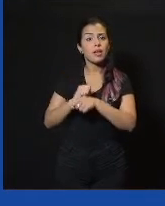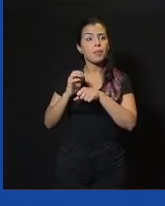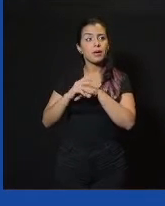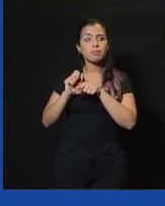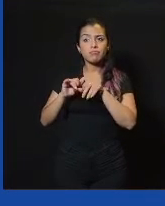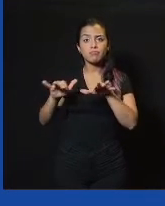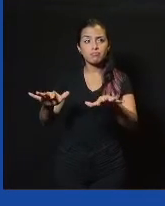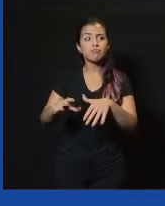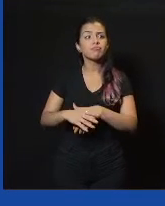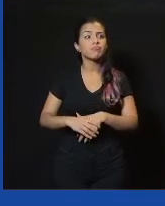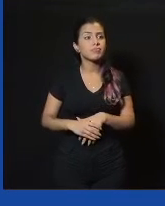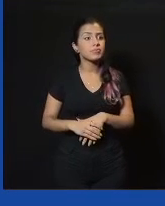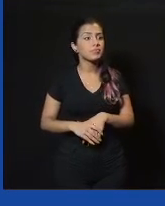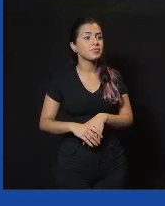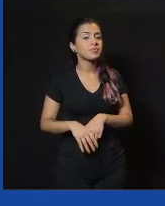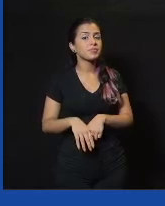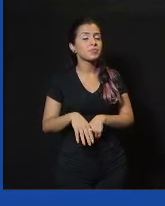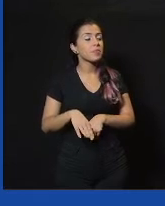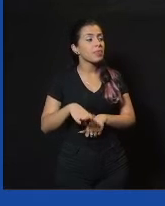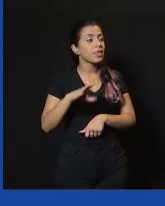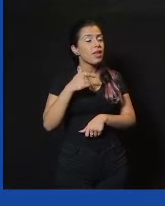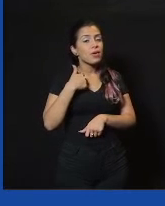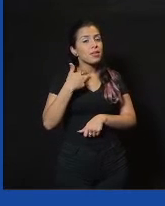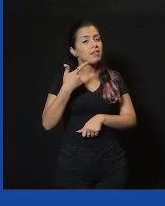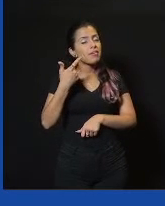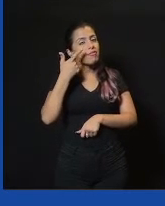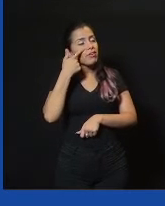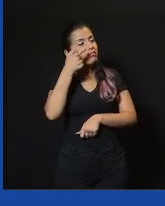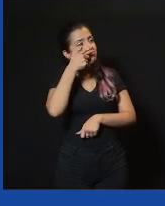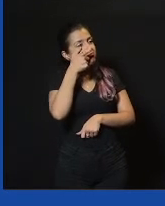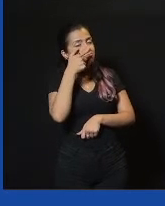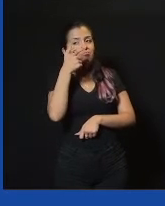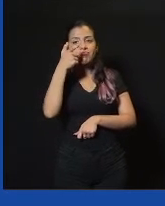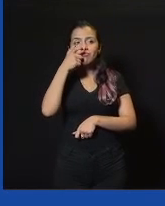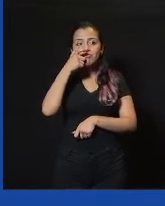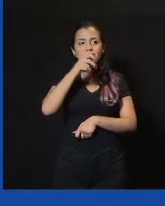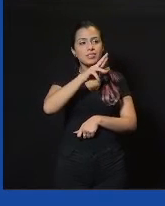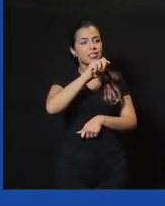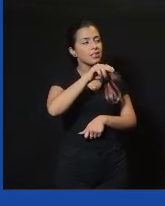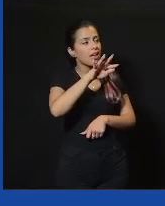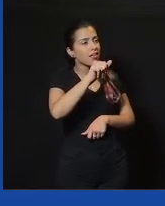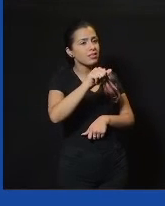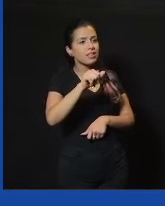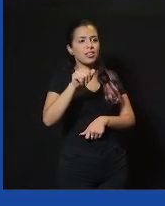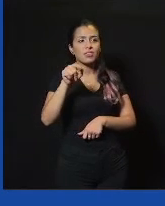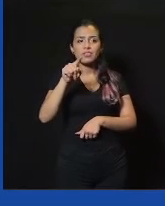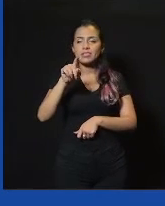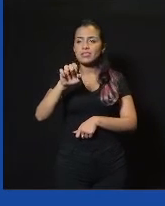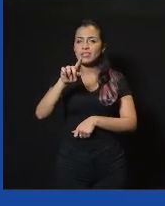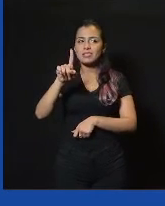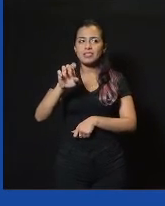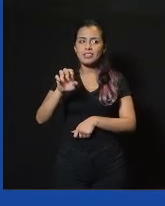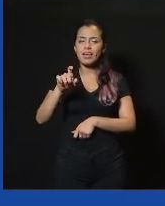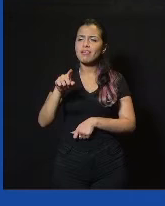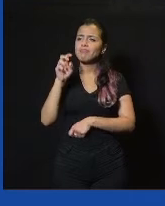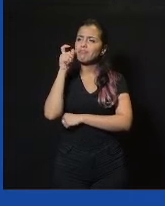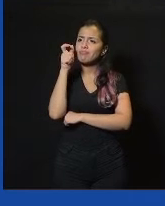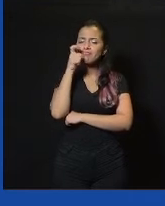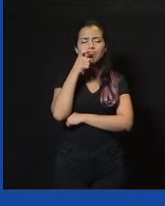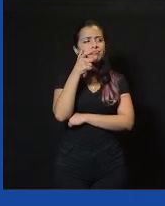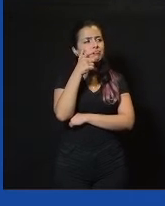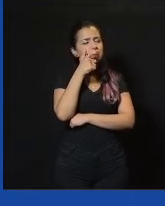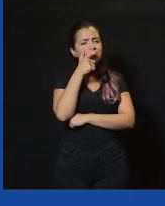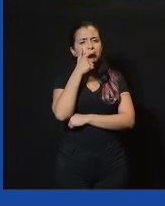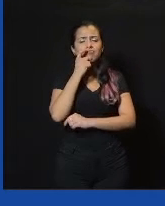ouvindo a Renata e agora o Zezé, e a gente chega numa constatação meio óbvia, né? Por mais que alguns não gostem de admitir. É